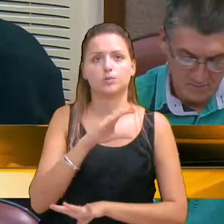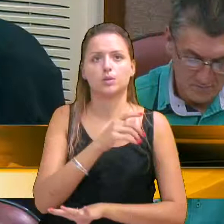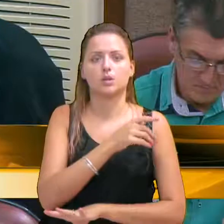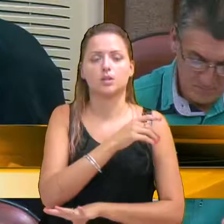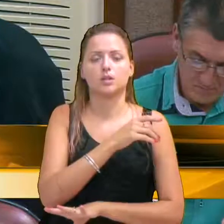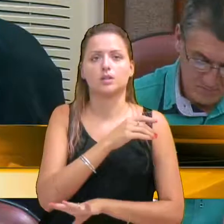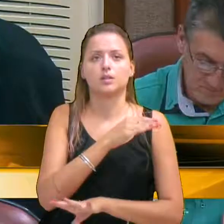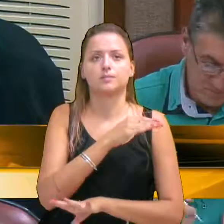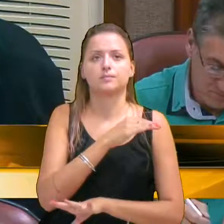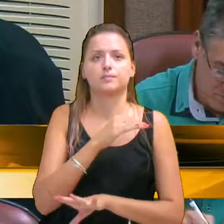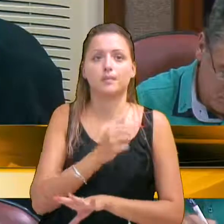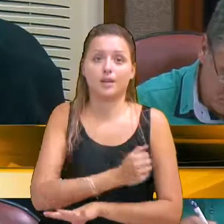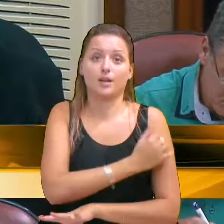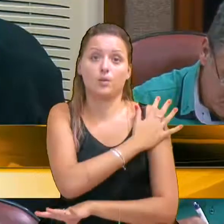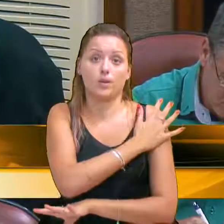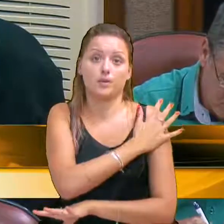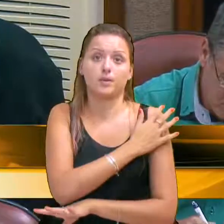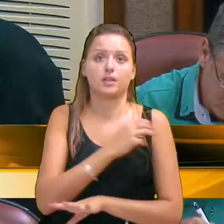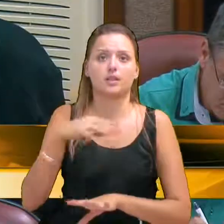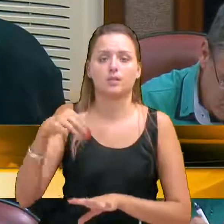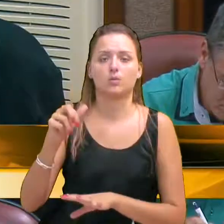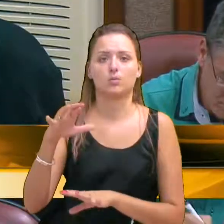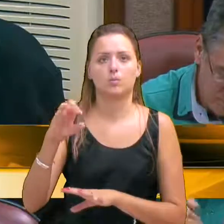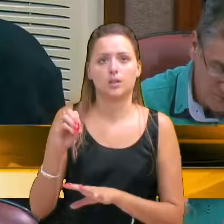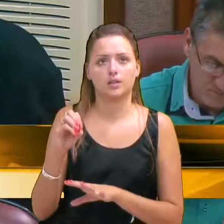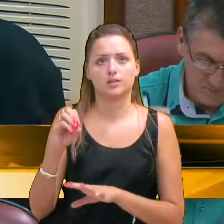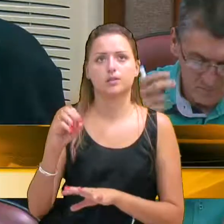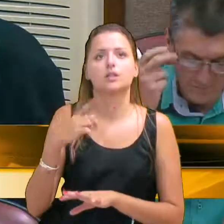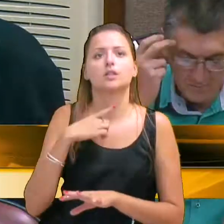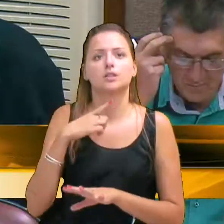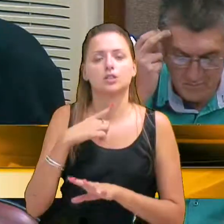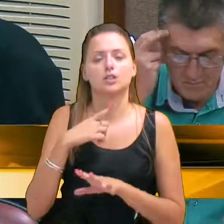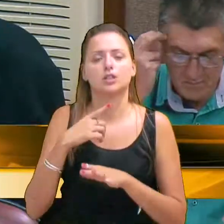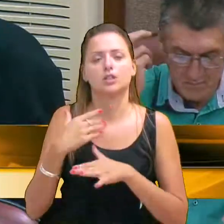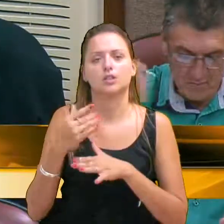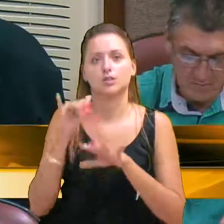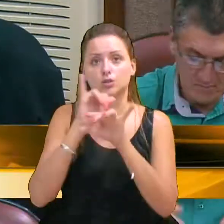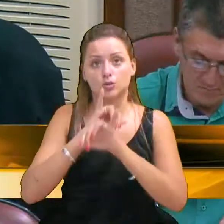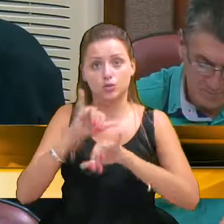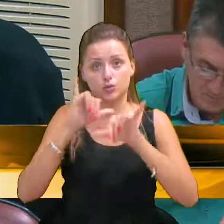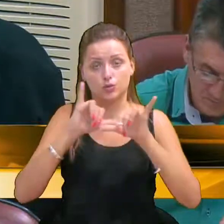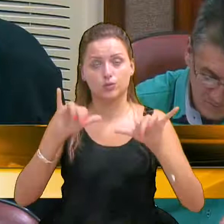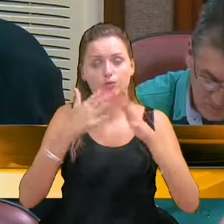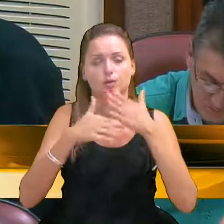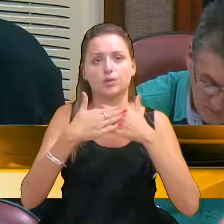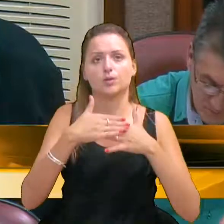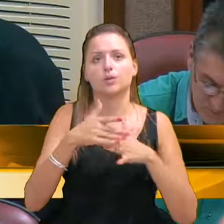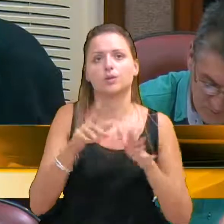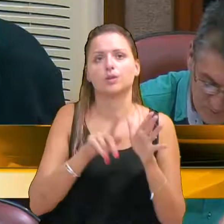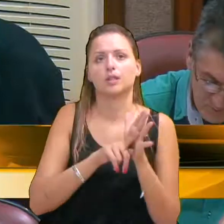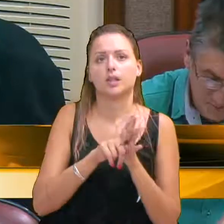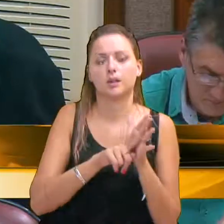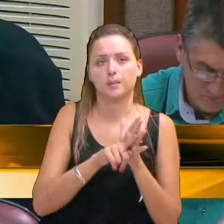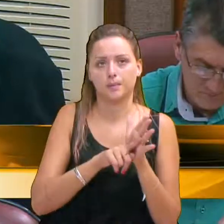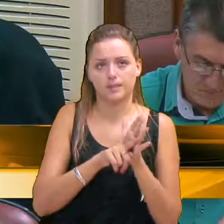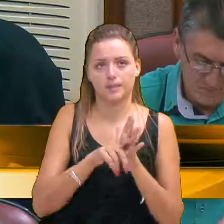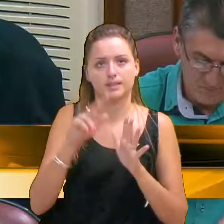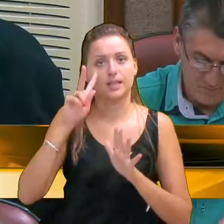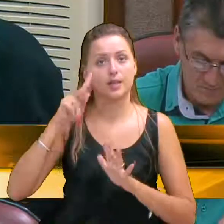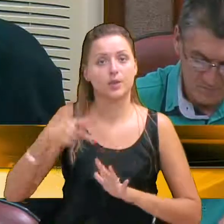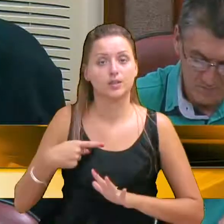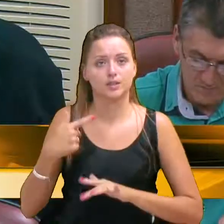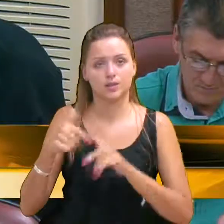pela iniciativa até mesmo de reunir a comunidade, divulgar esses índices, porque a gente precisa reconhecer o trabalho